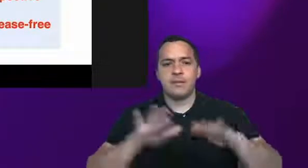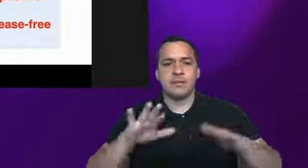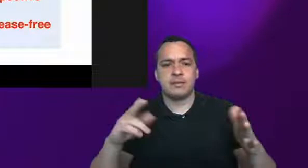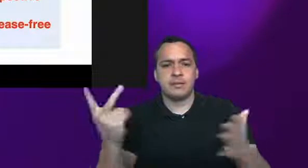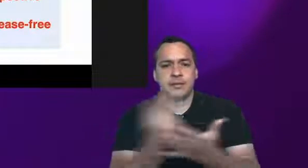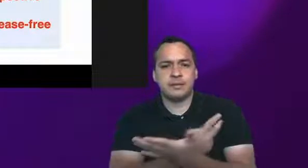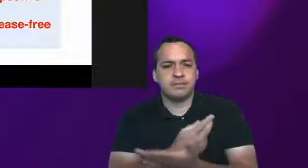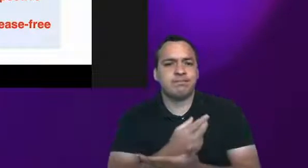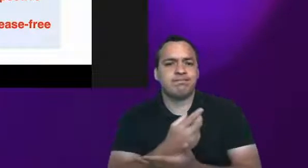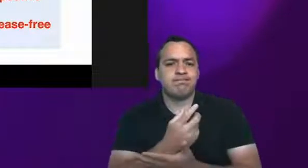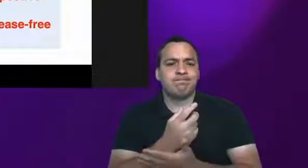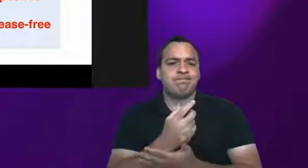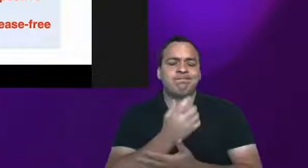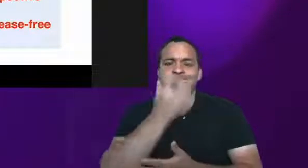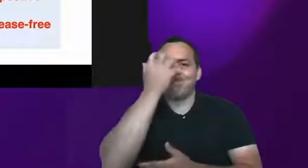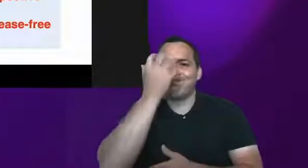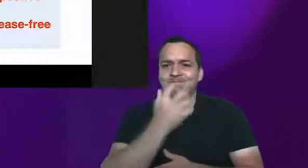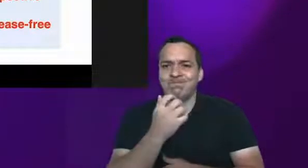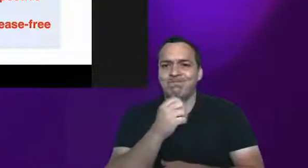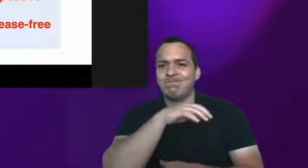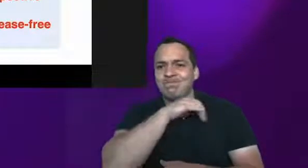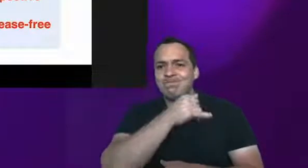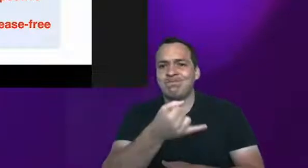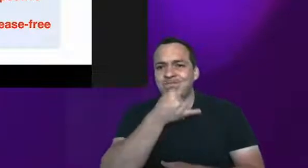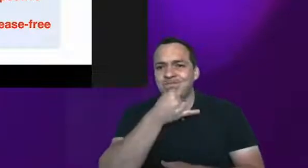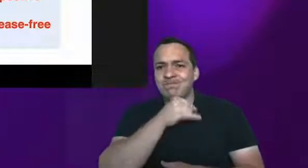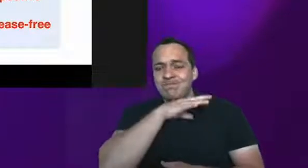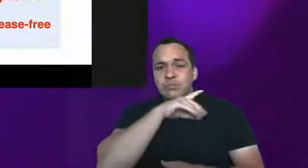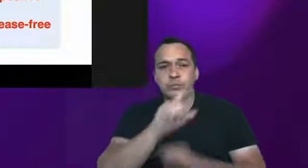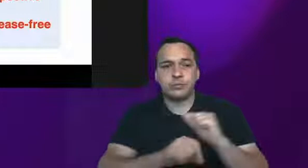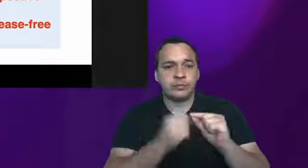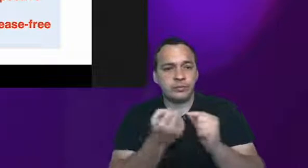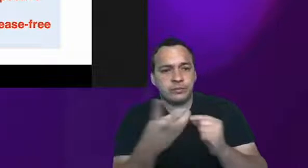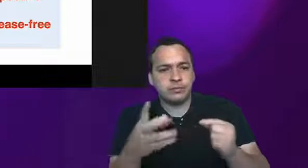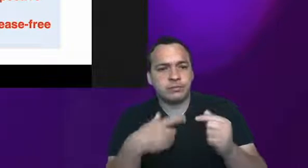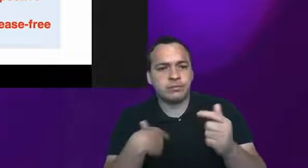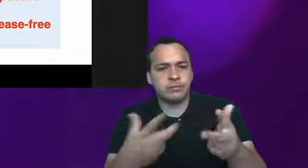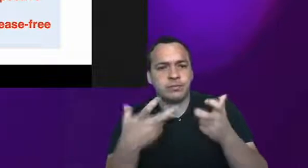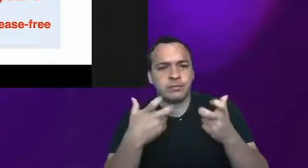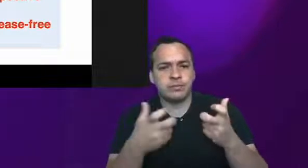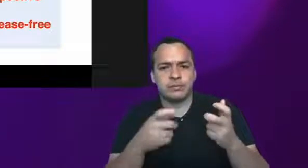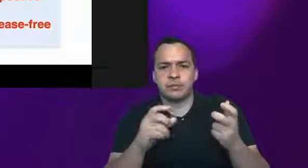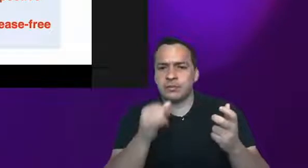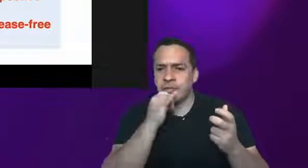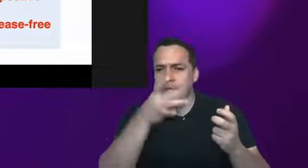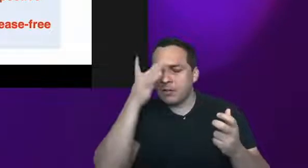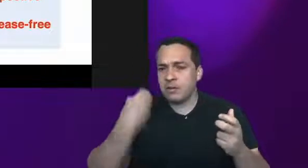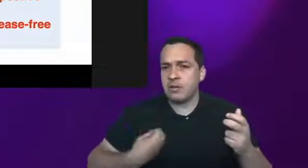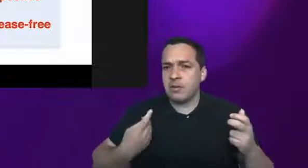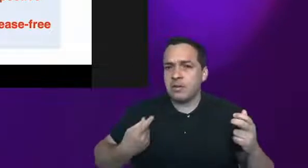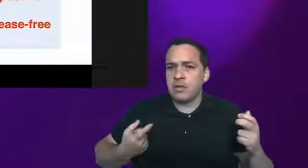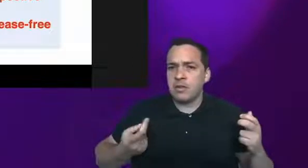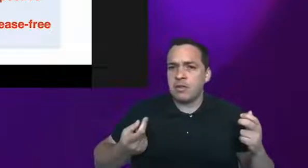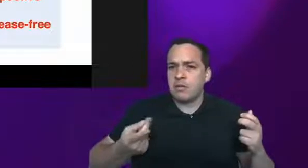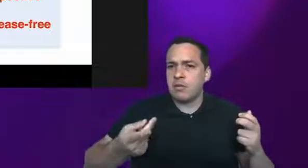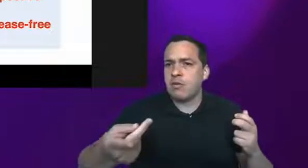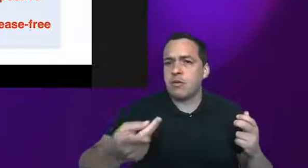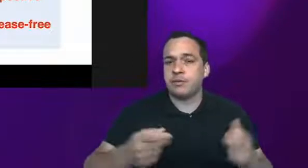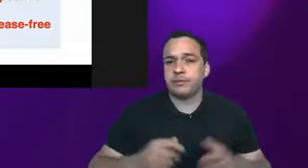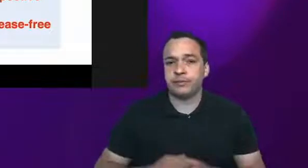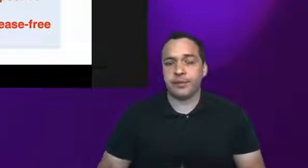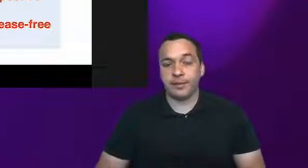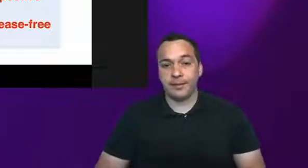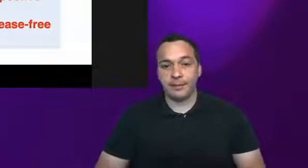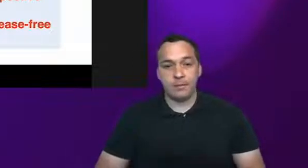outro lado, também percebemos que alguns doentes podiam ter uma sobrevivência longa, livre de doença. Portanto, este